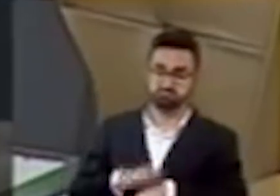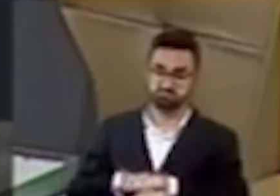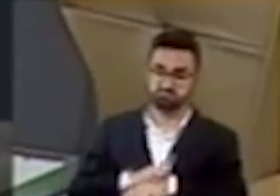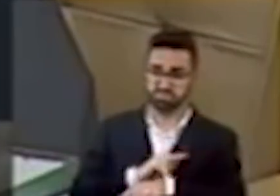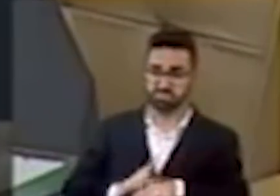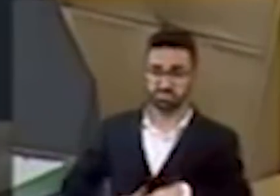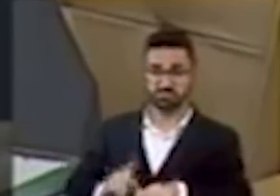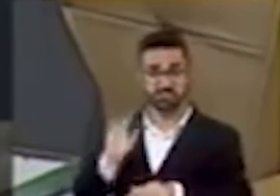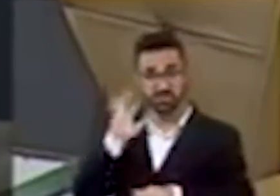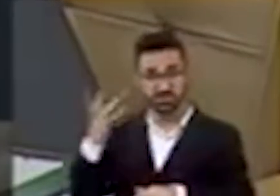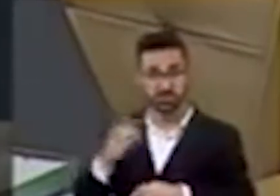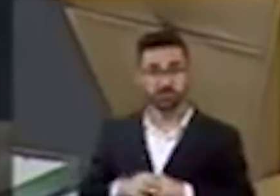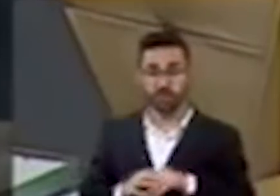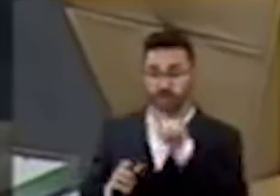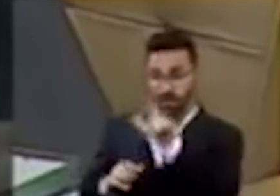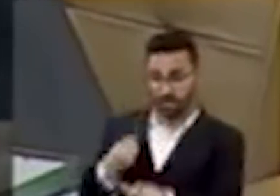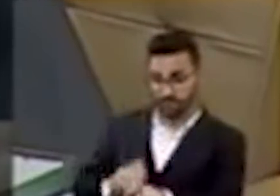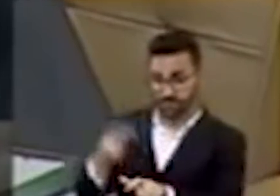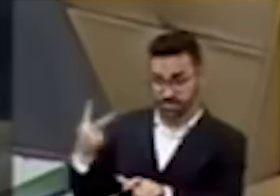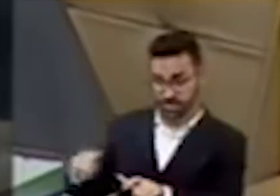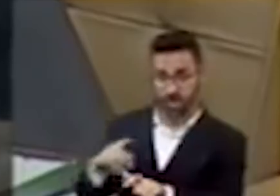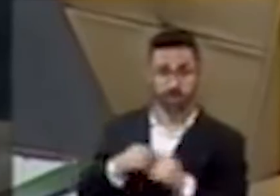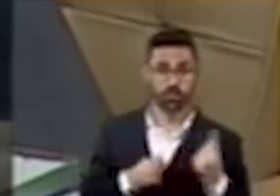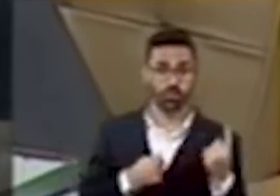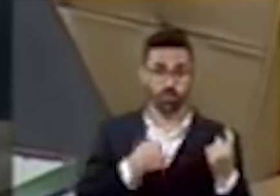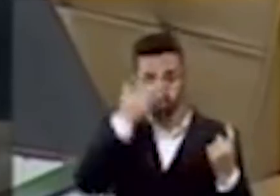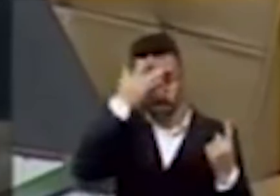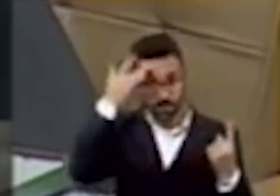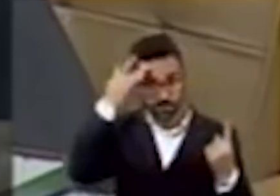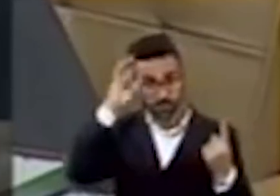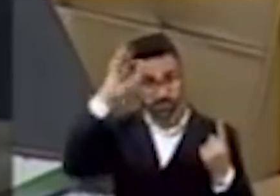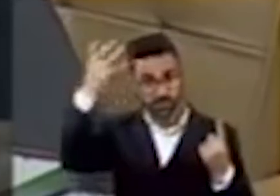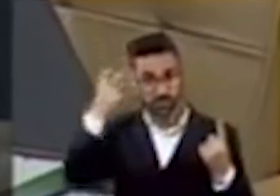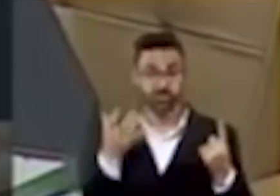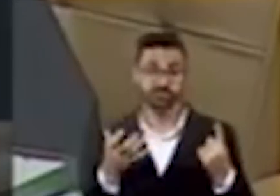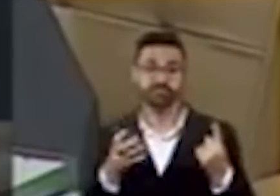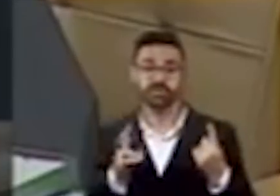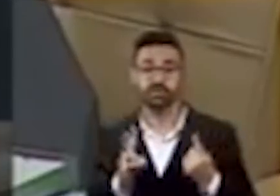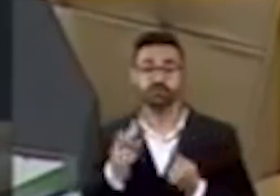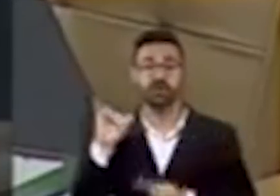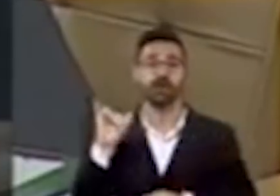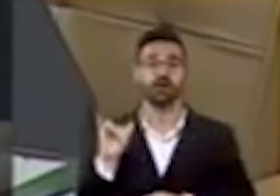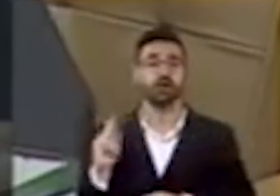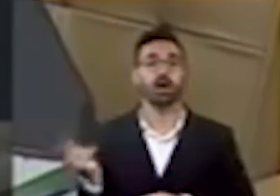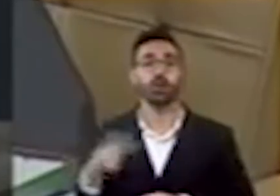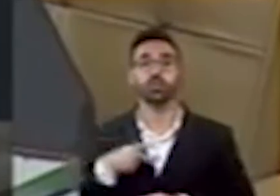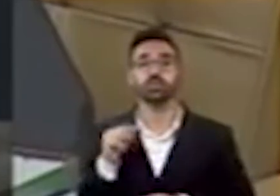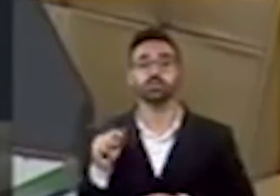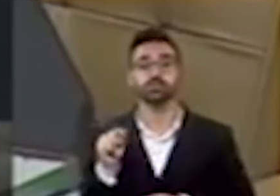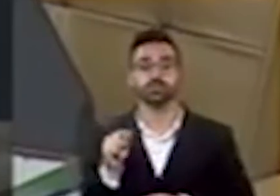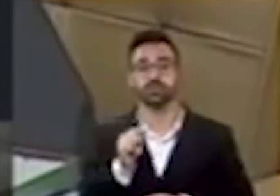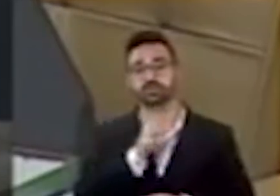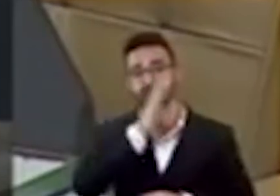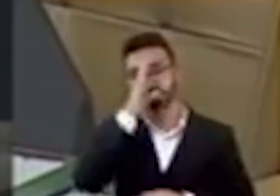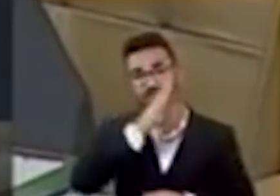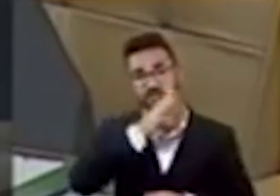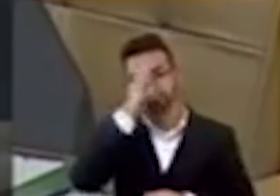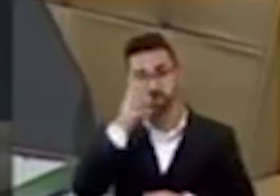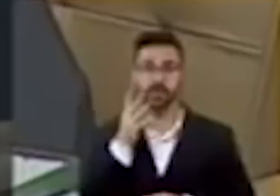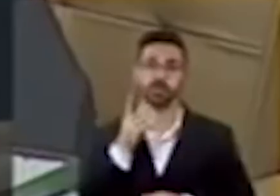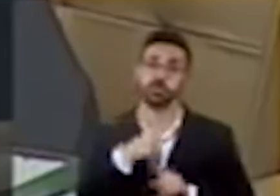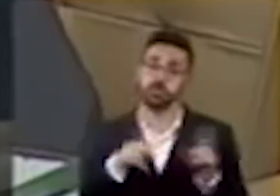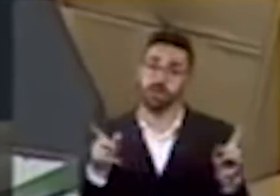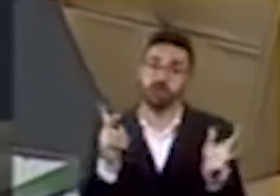semelhante depende de seu único consentimento inspirará naturalmente escrupulosidade e